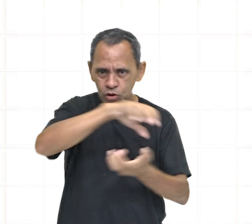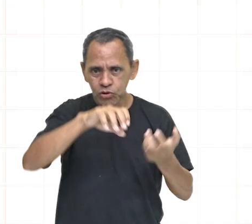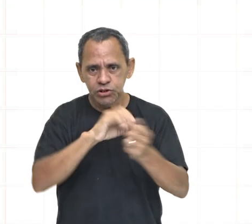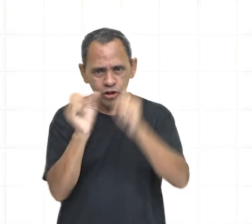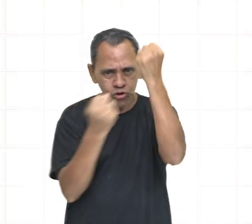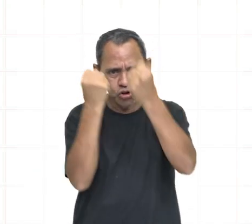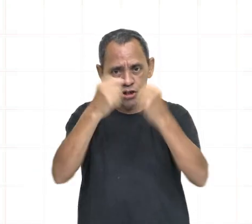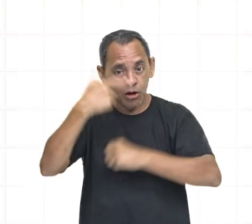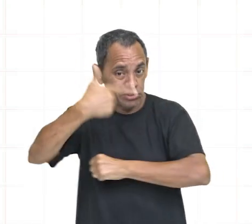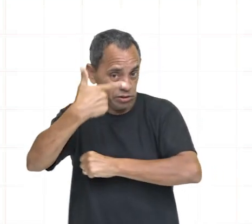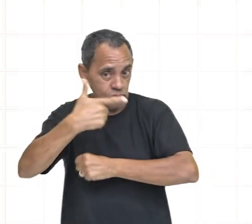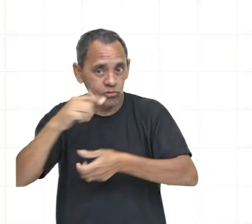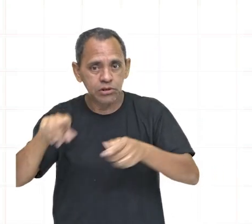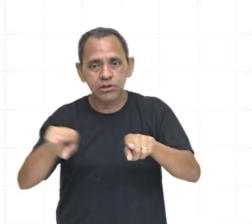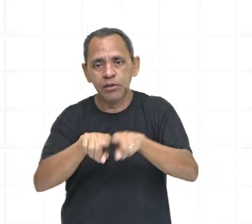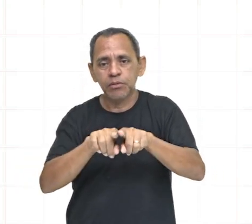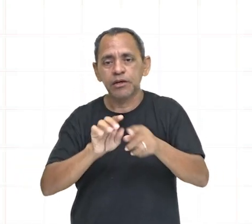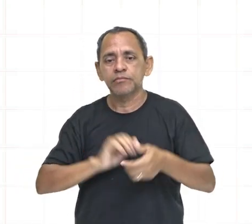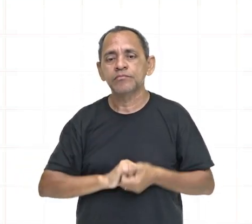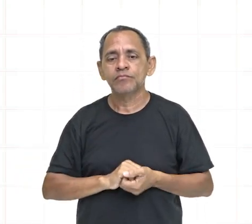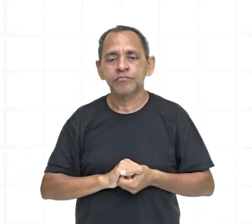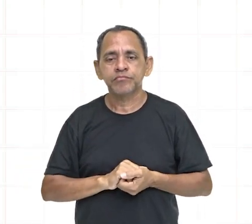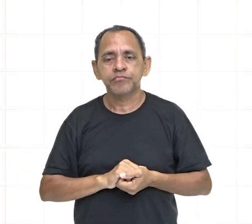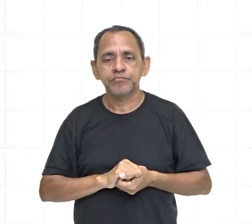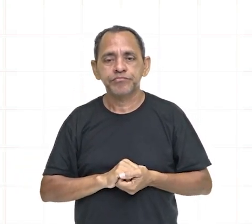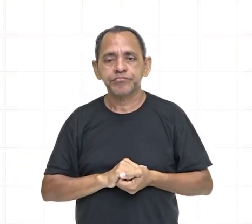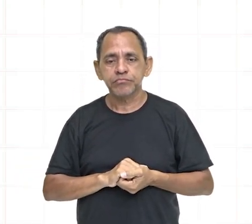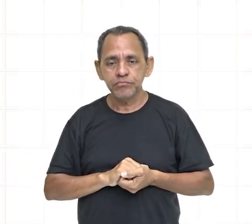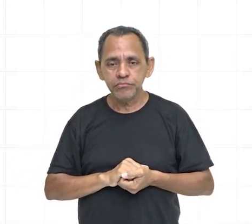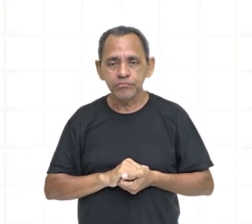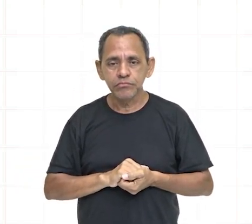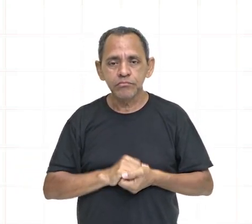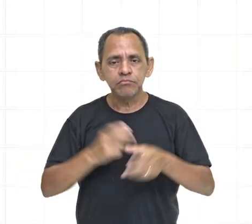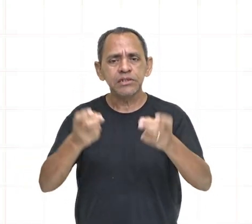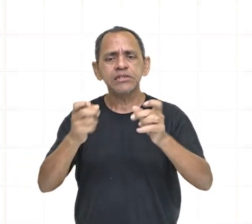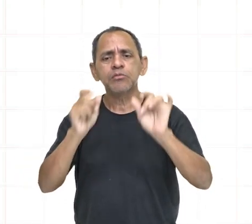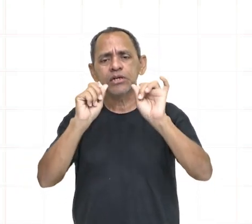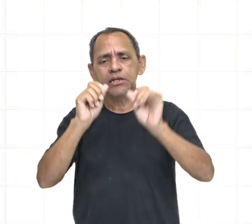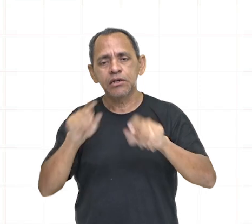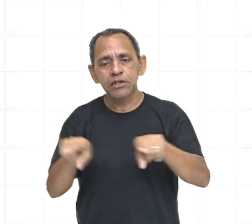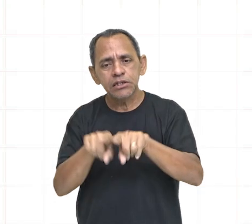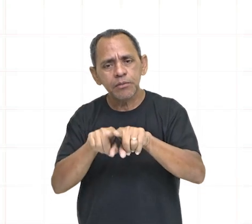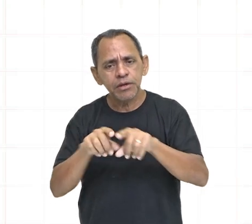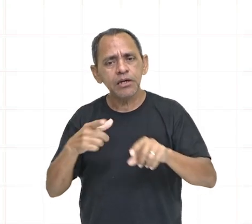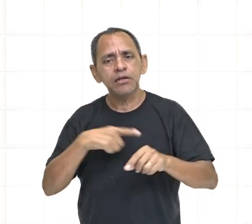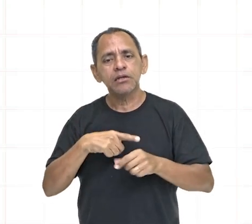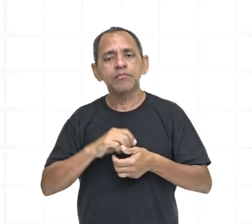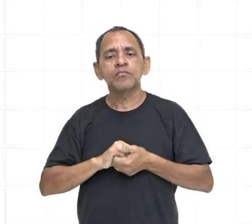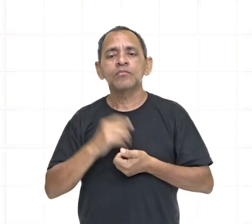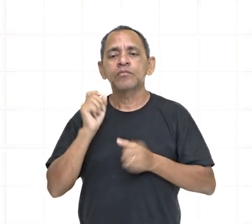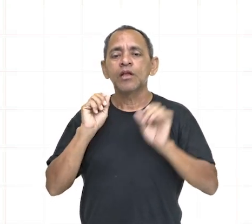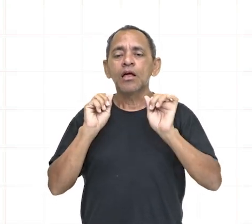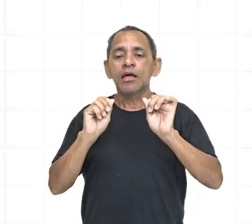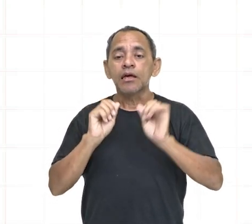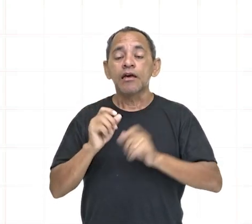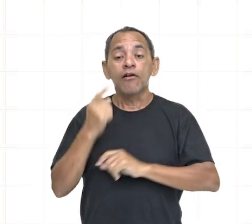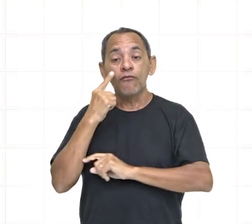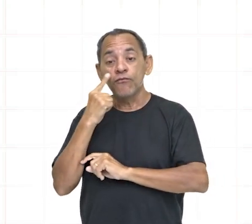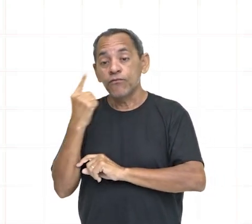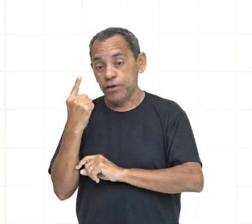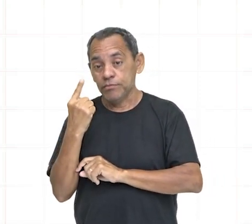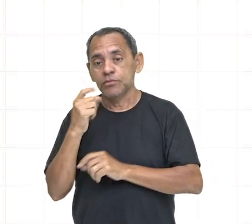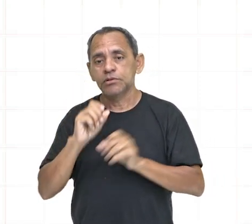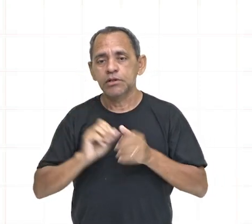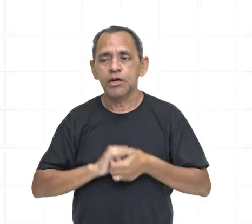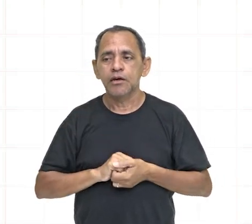de redes ferroviárias, acabamos de ver aí a debulhadora, né, e vimos que ela se parece muito ali com a frente de